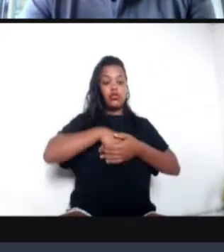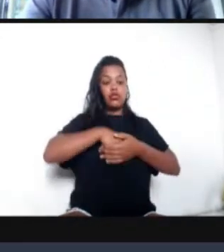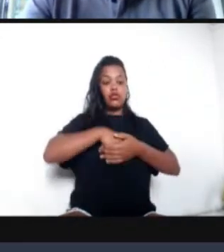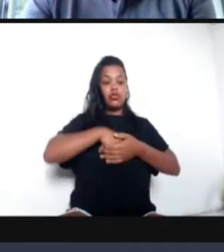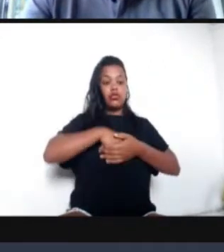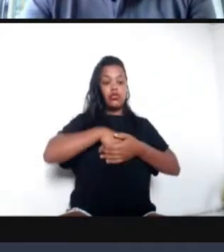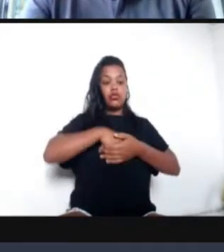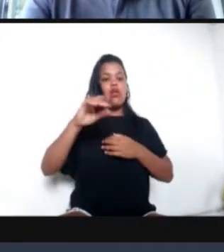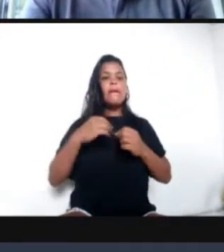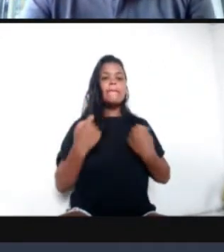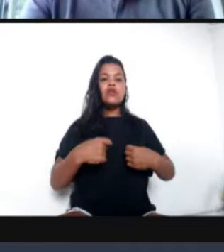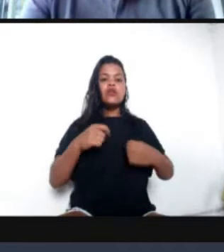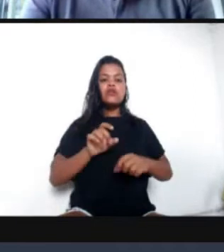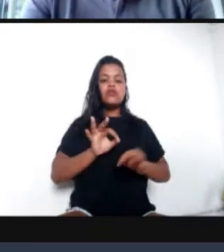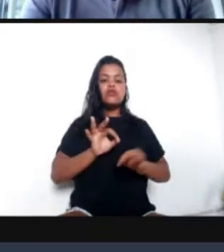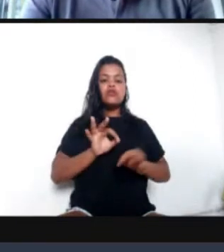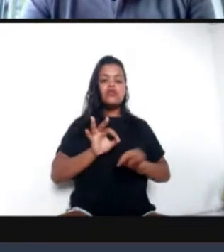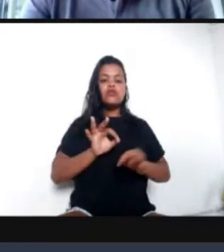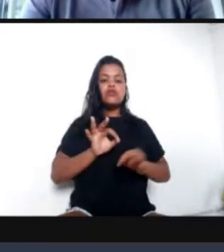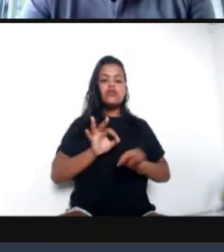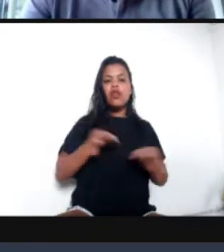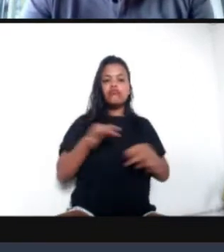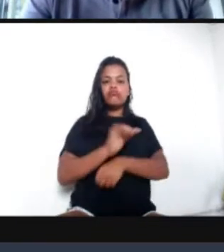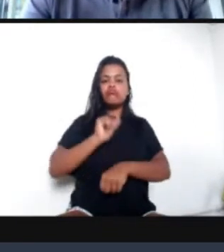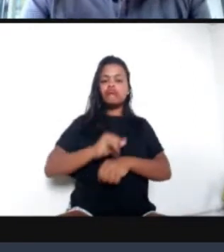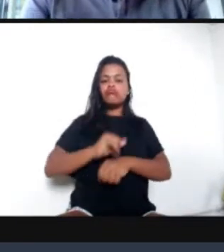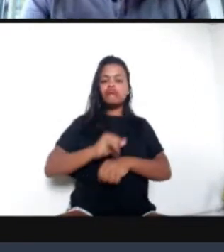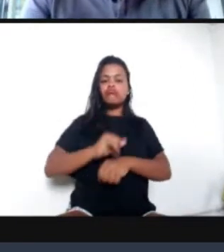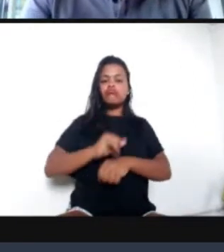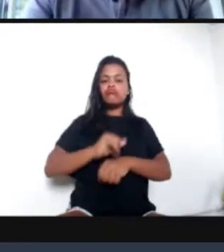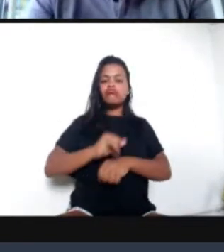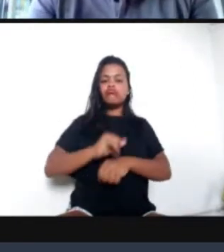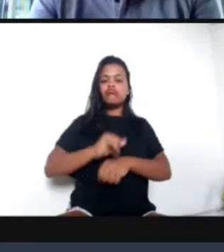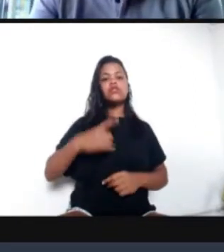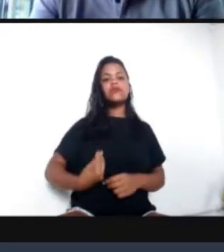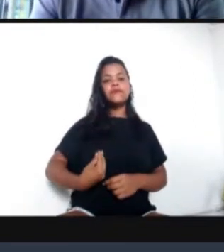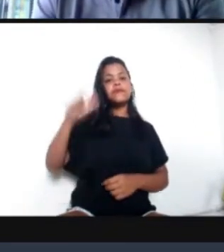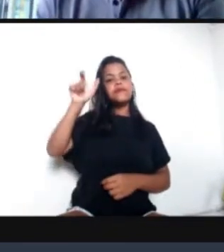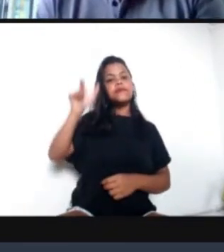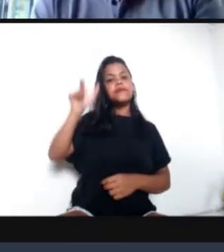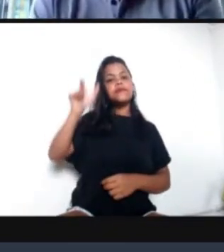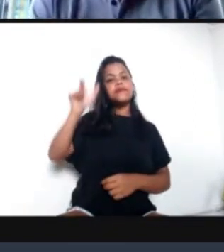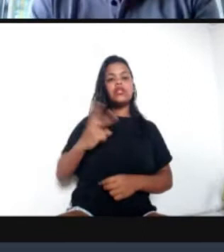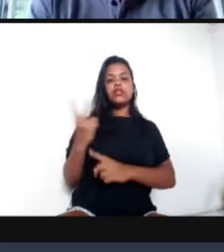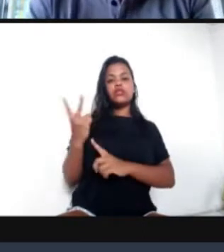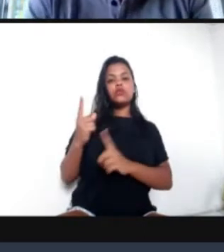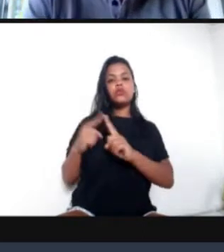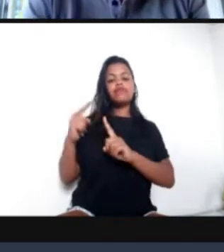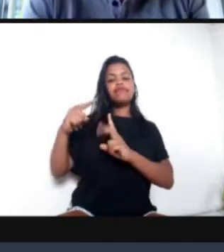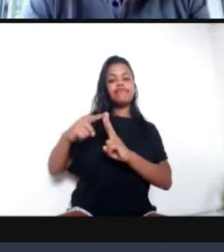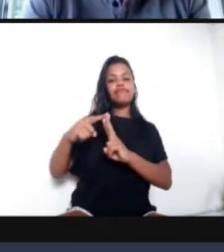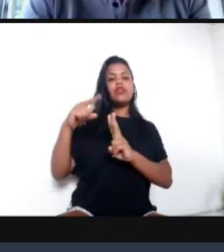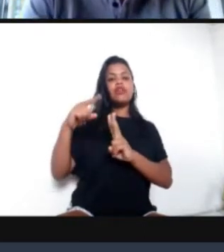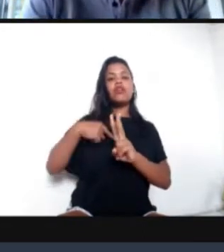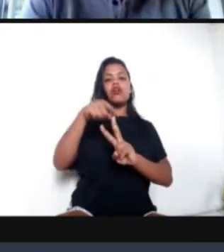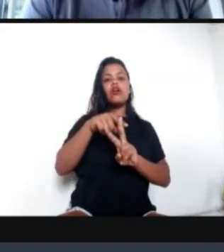essa homeostasia, ela tem uma relação com essa segunda função, que é a defesa contra os agentes agressores, que é justamente isso, promover o reconhecimento